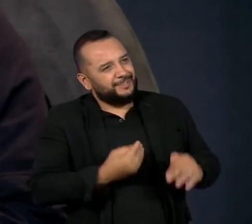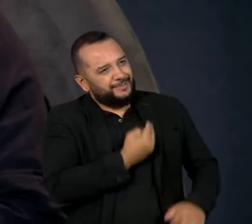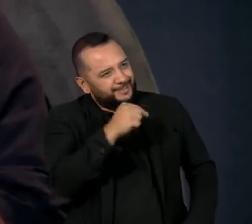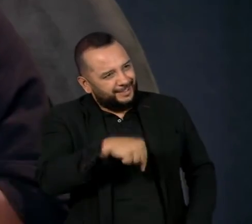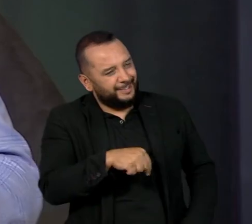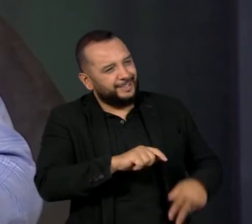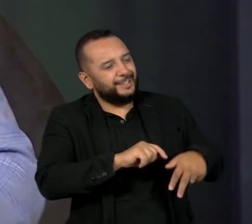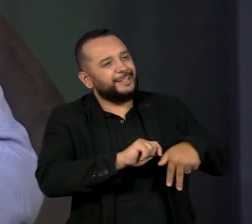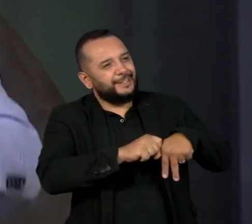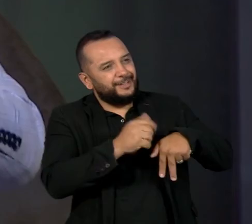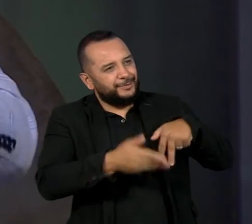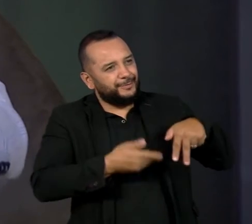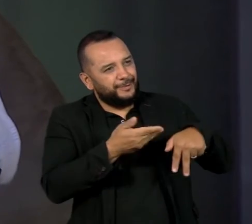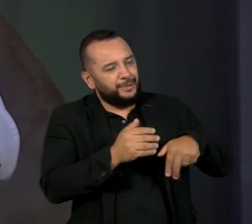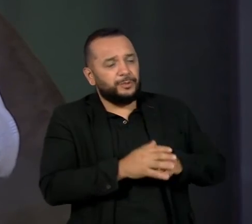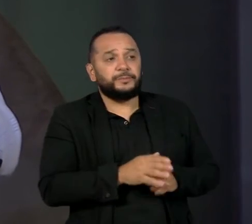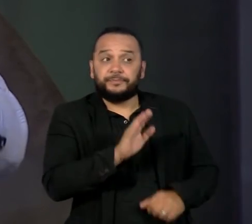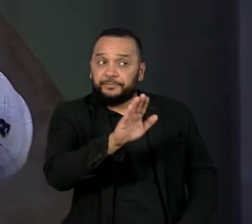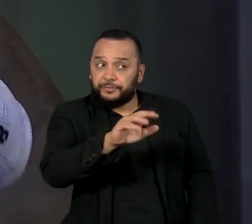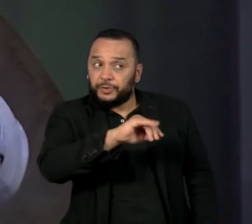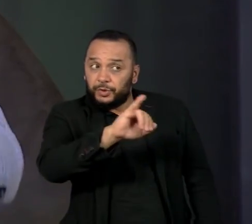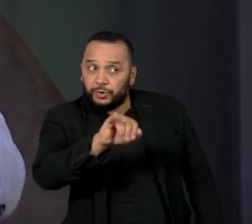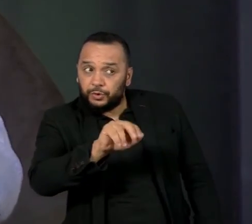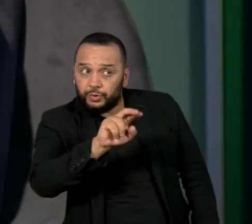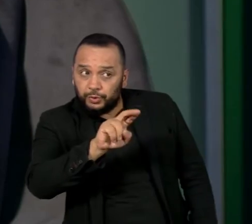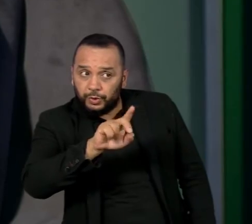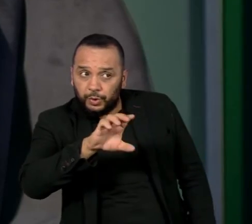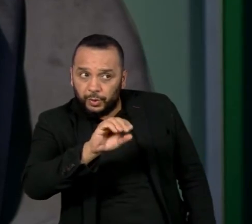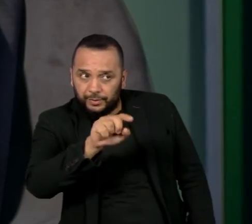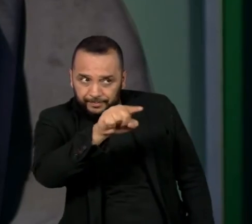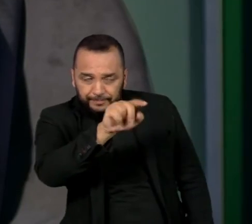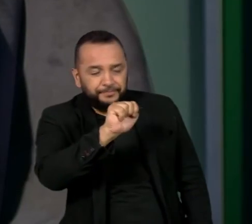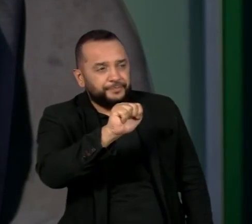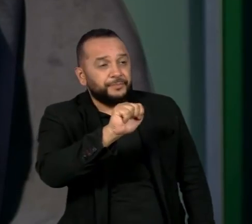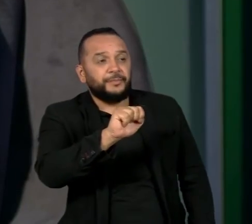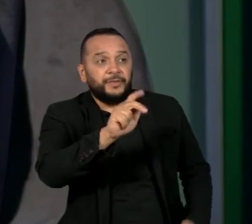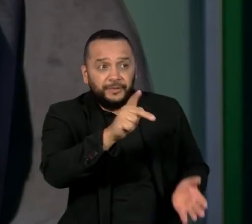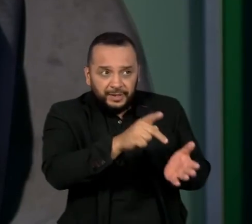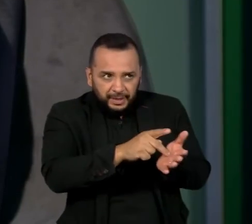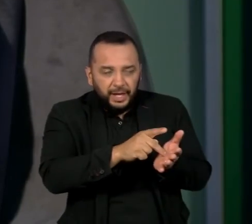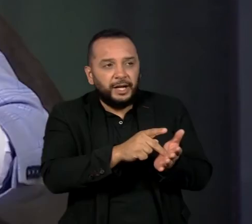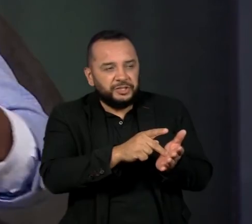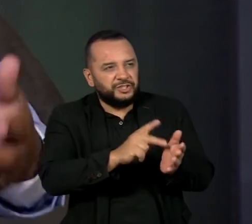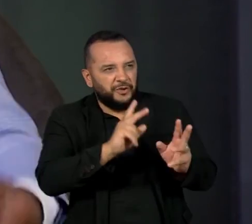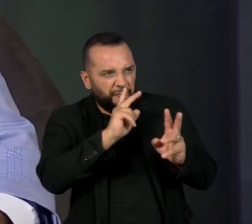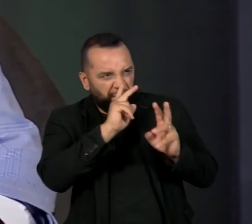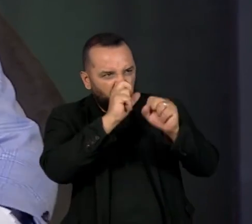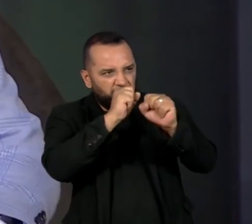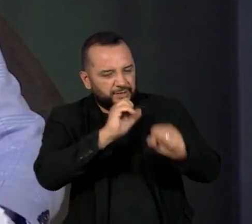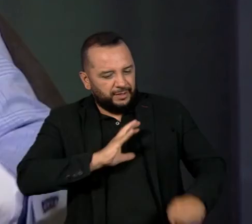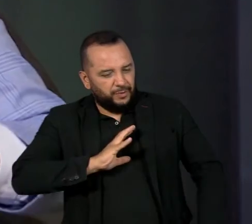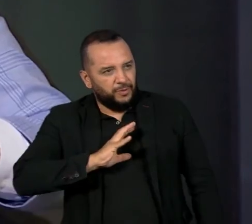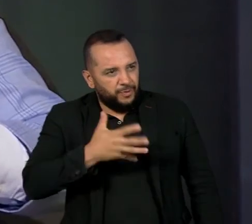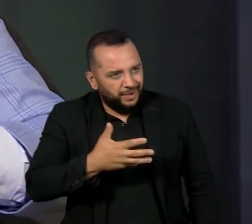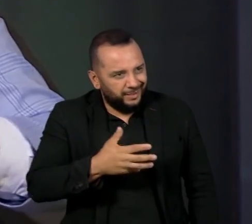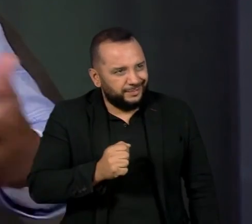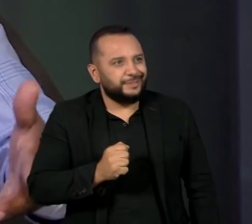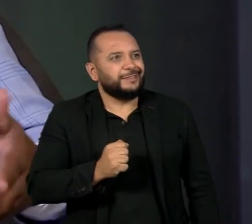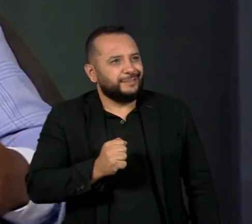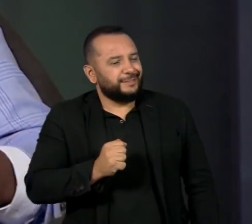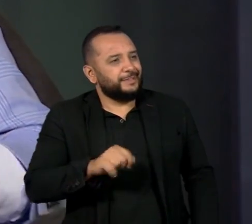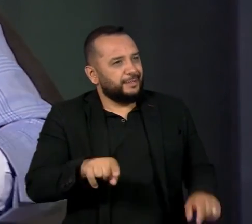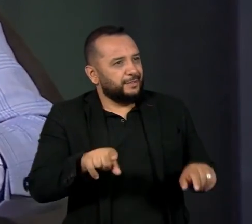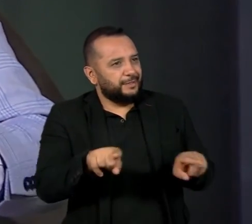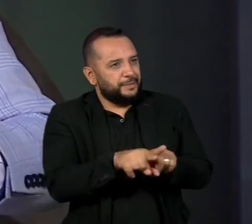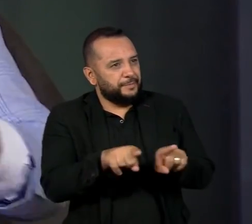Obrigado. Ô, Júlio, verdade, né? Potência, coragem, não é? E, sobretudo, a